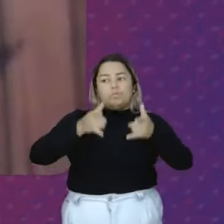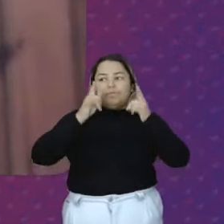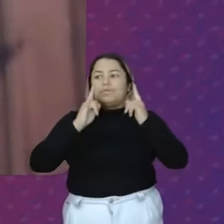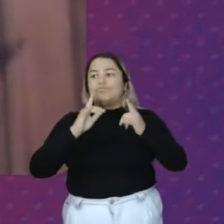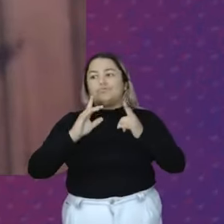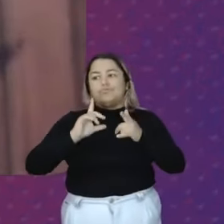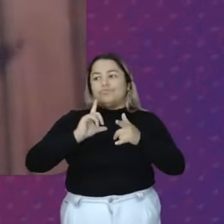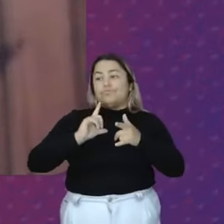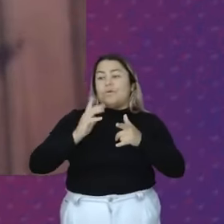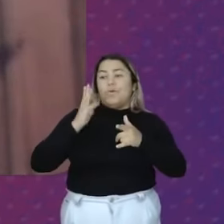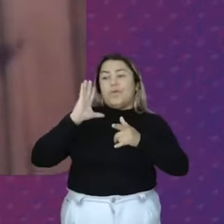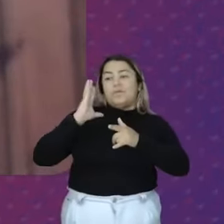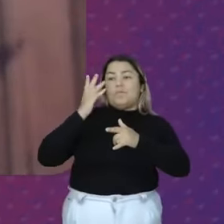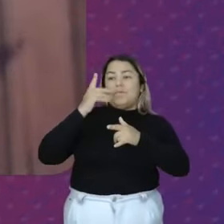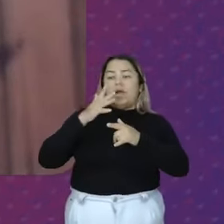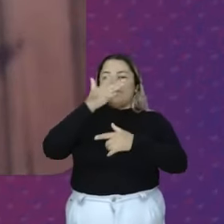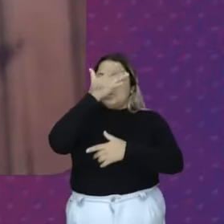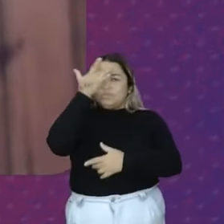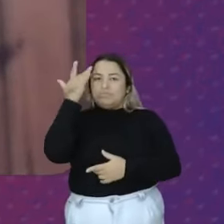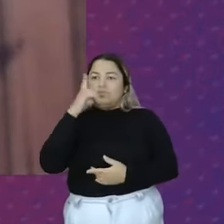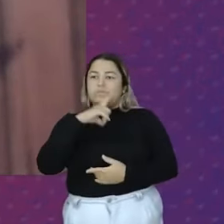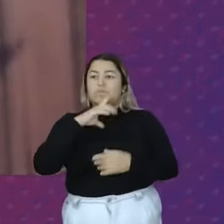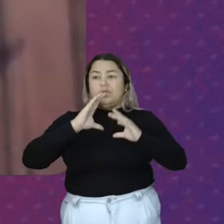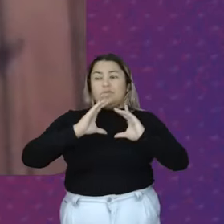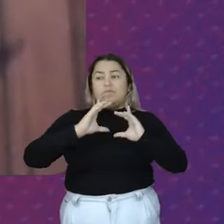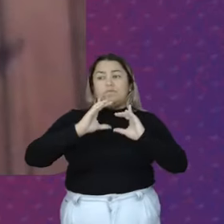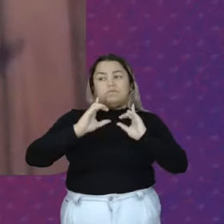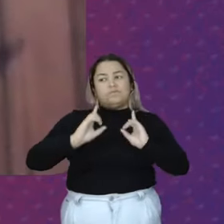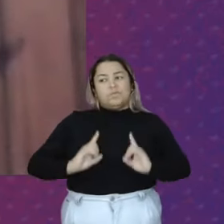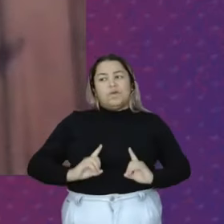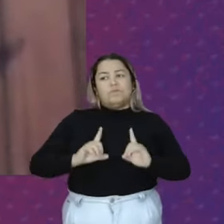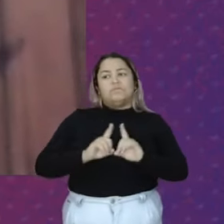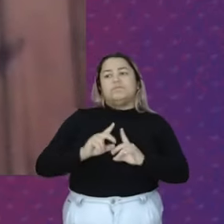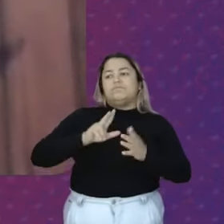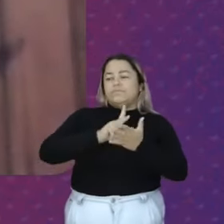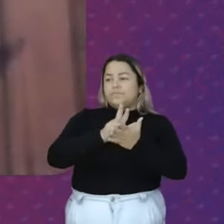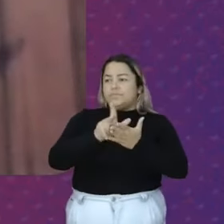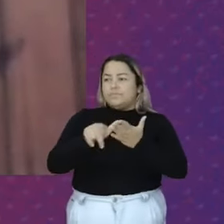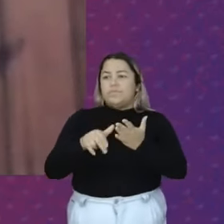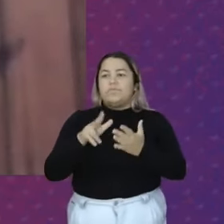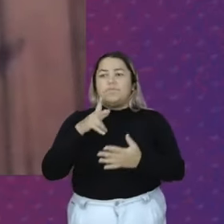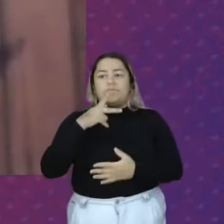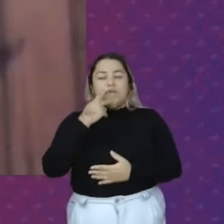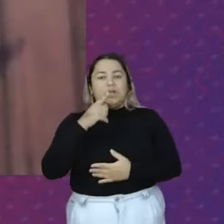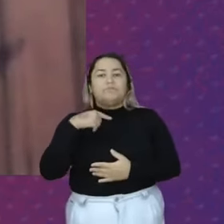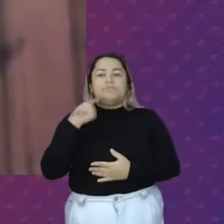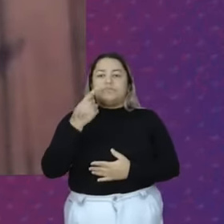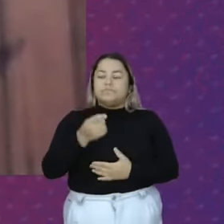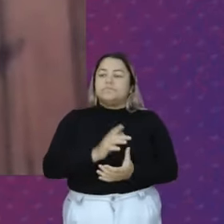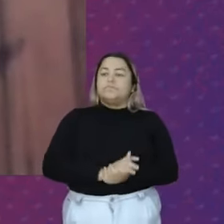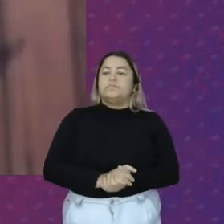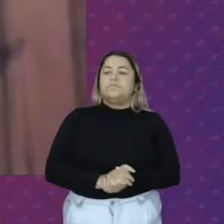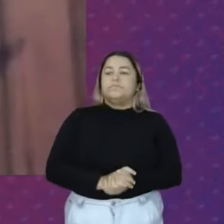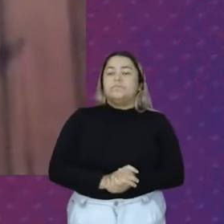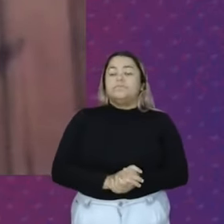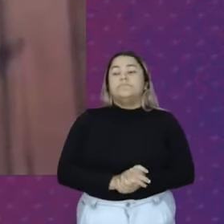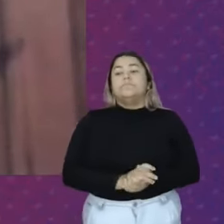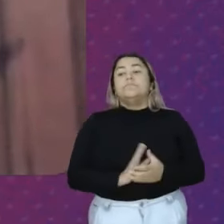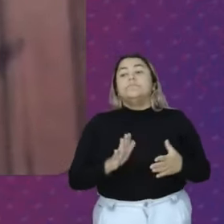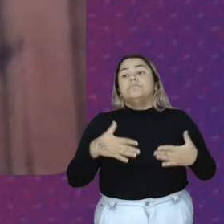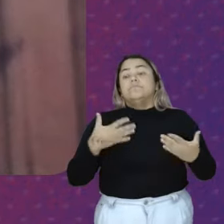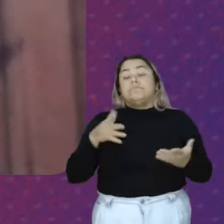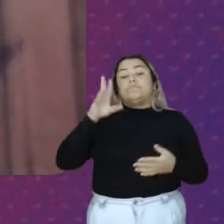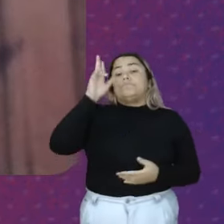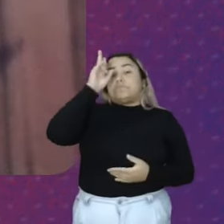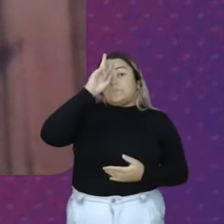as barreiras paraas pessoas com deficiência nós temos várias Barreiras eu vou falar um pouco disso mais tarde tá então a gente tem que